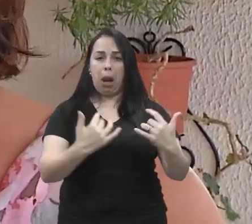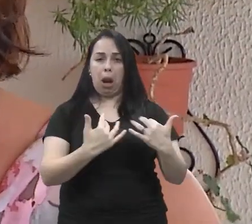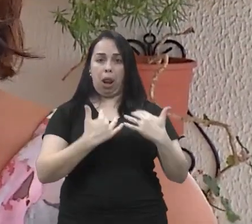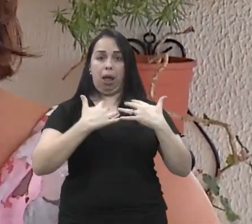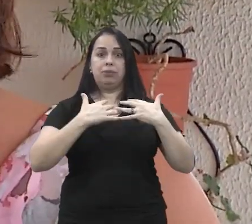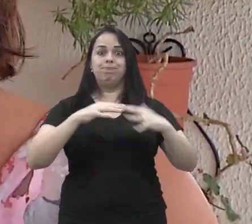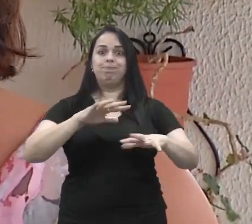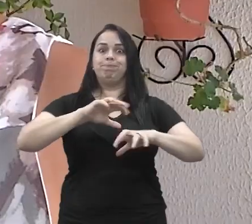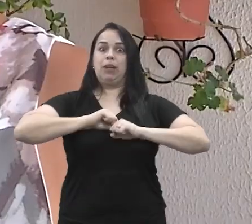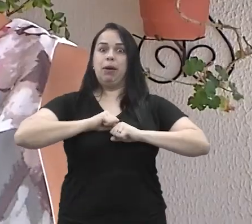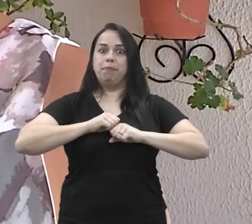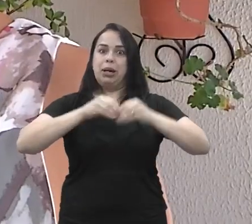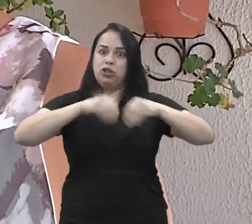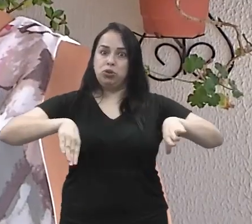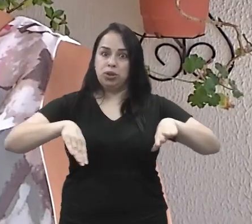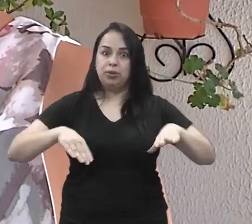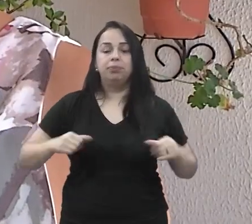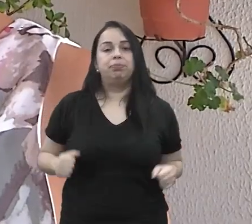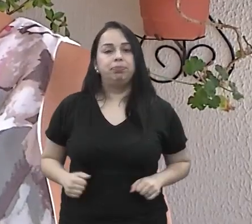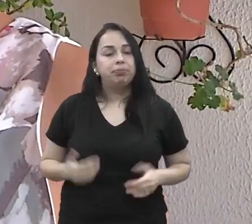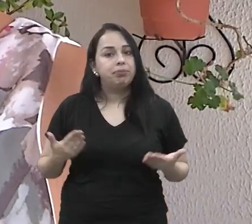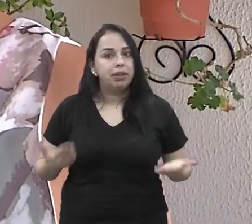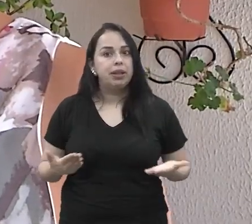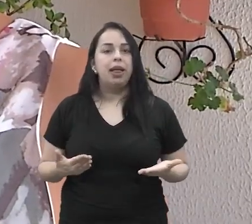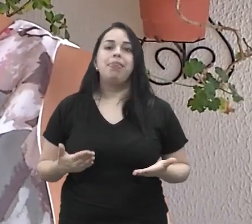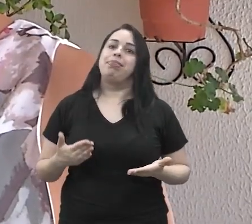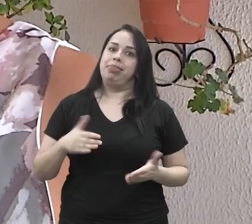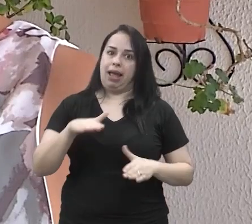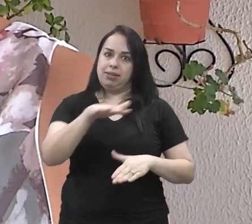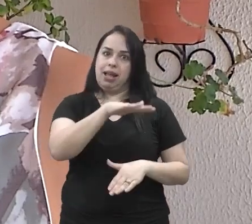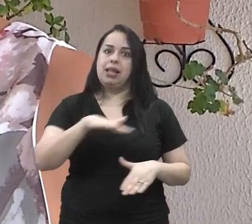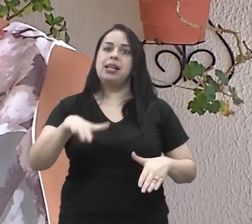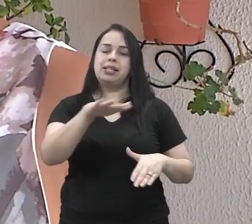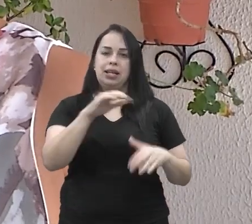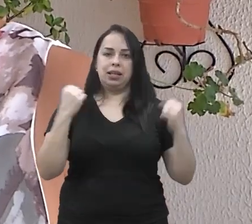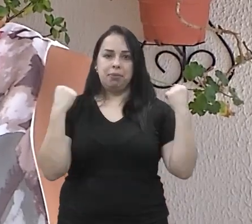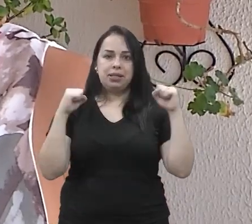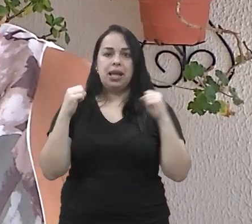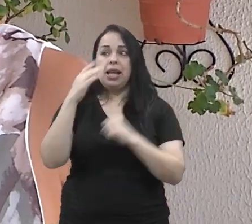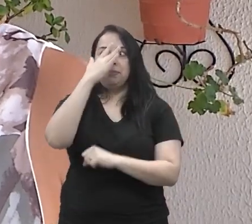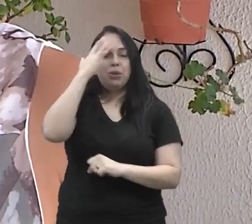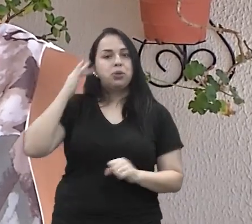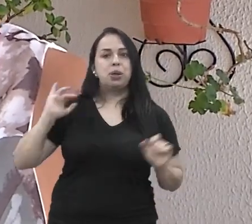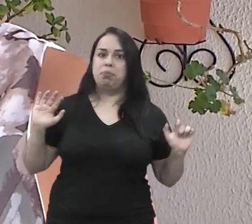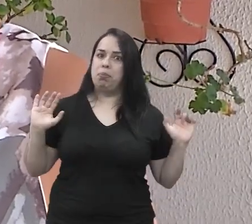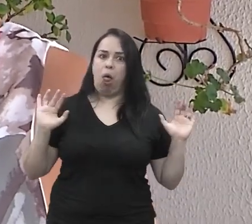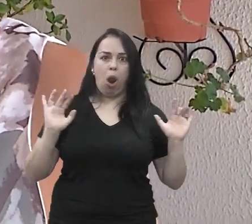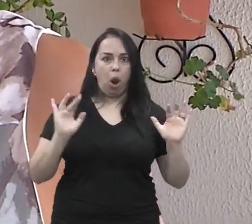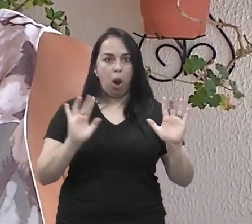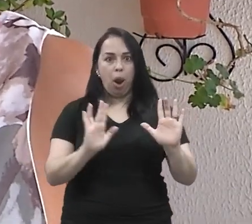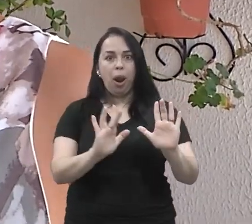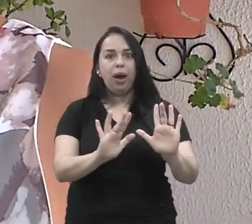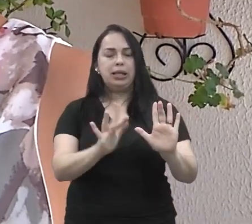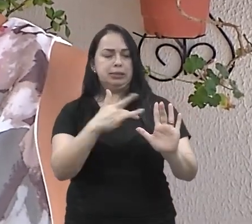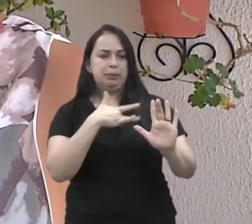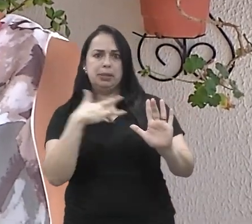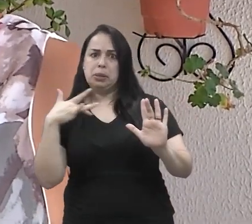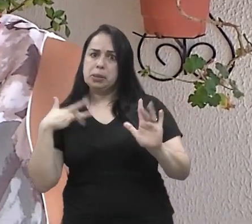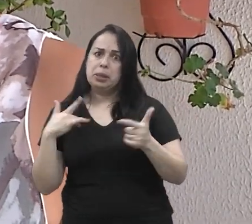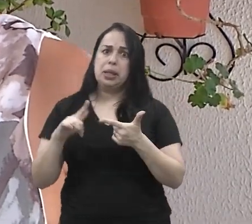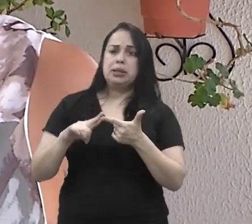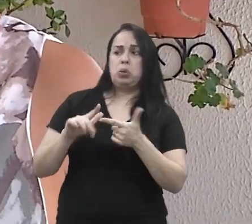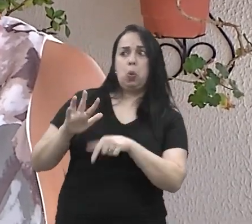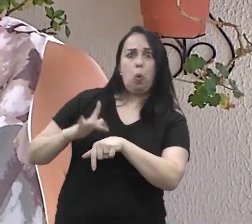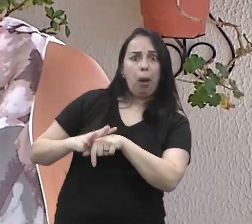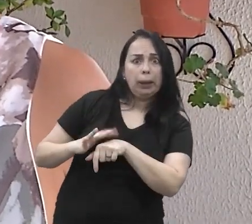riscos à saúde. Nas academias há um rodízio muito grande de pessoas de todas as espécies.